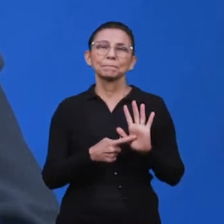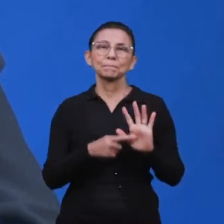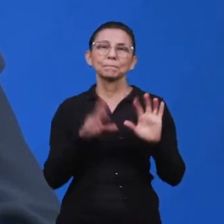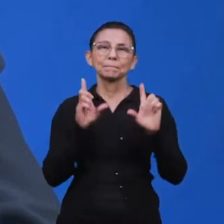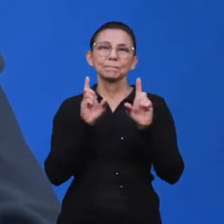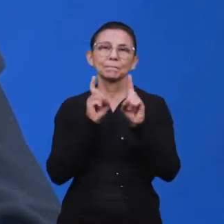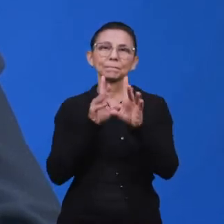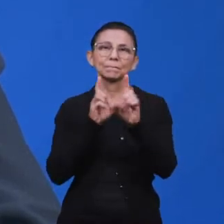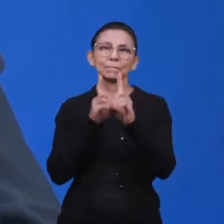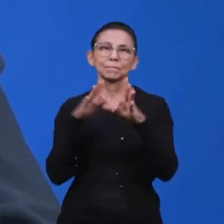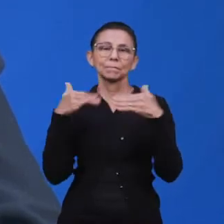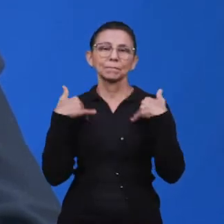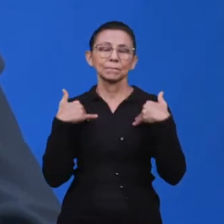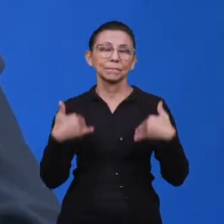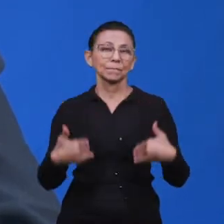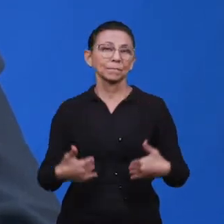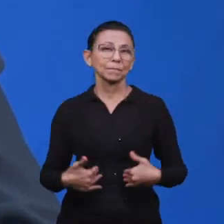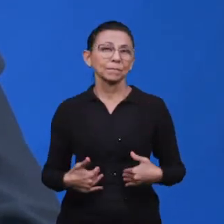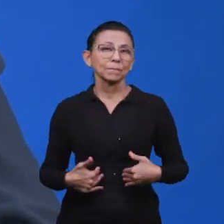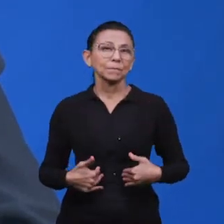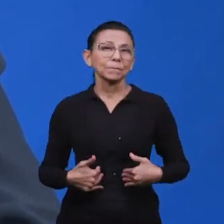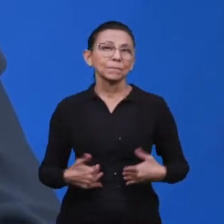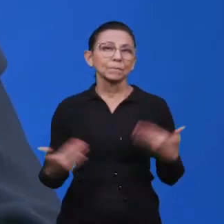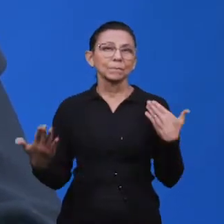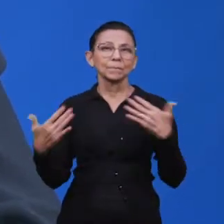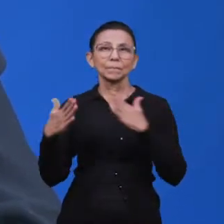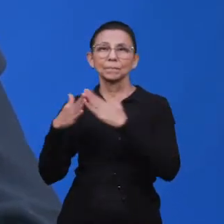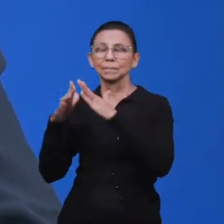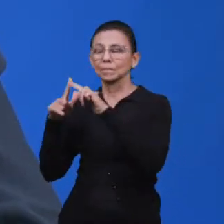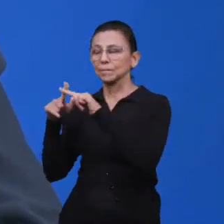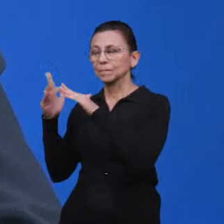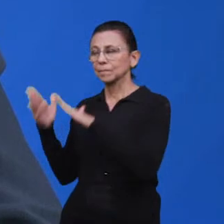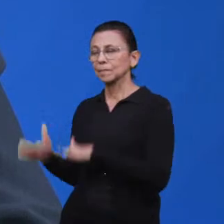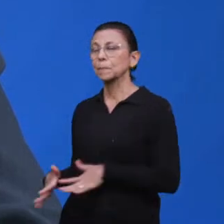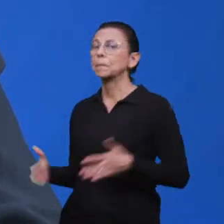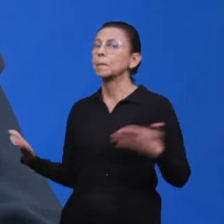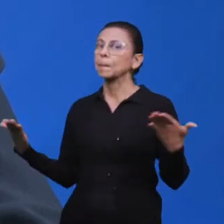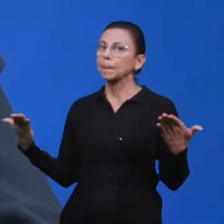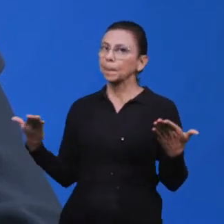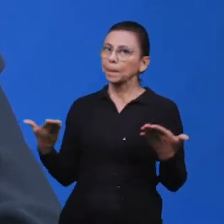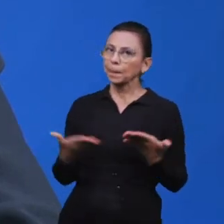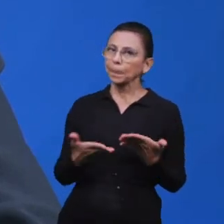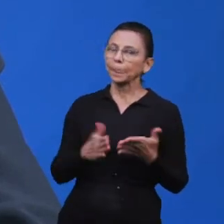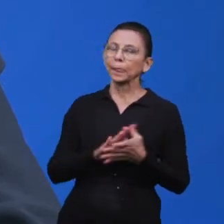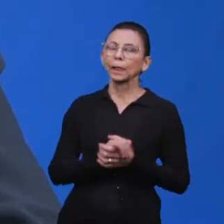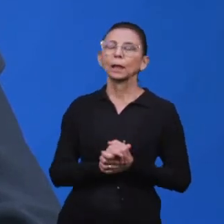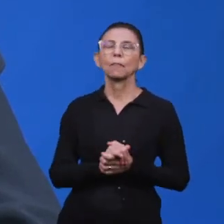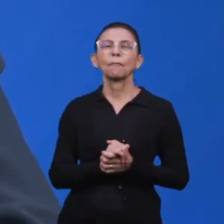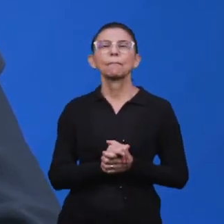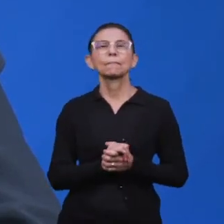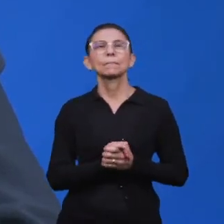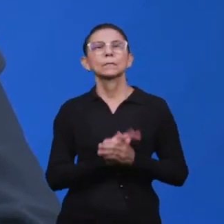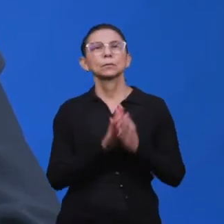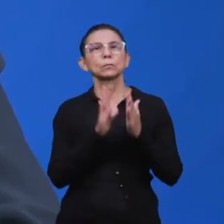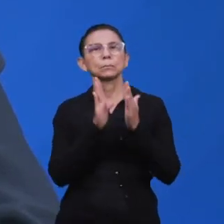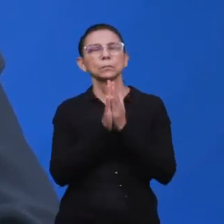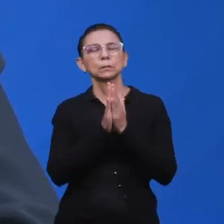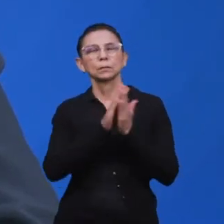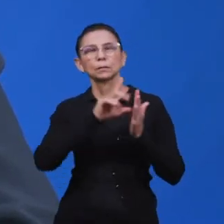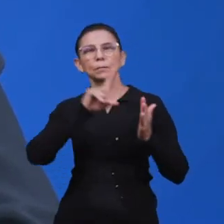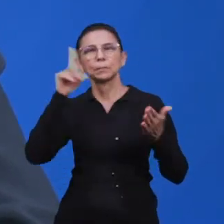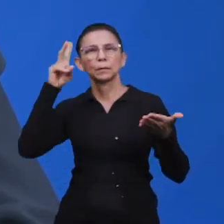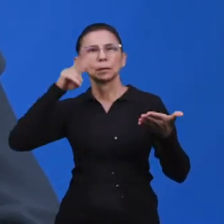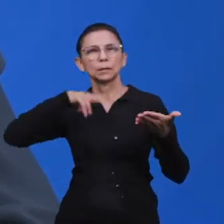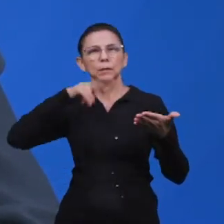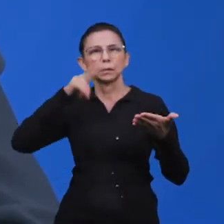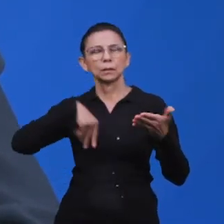ali naquela família. A igreja nesses últimos dias, ela está assim também, né? Comendo da palavra do Senhor Jesus, ela está